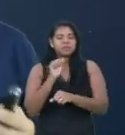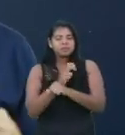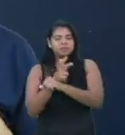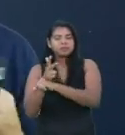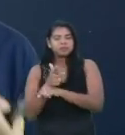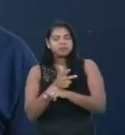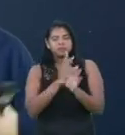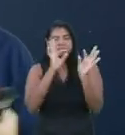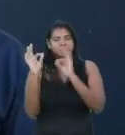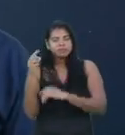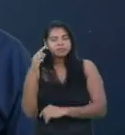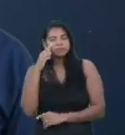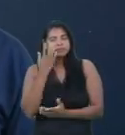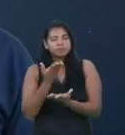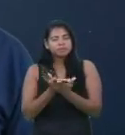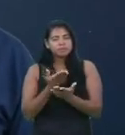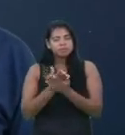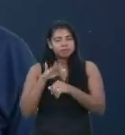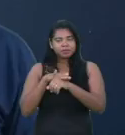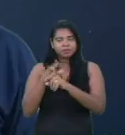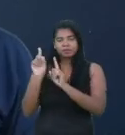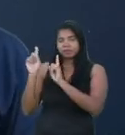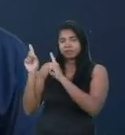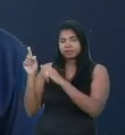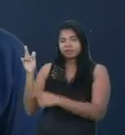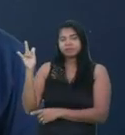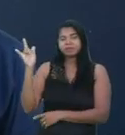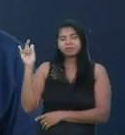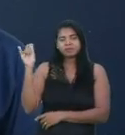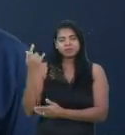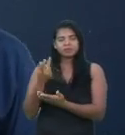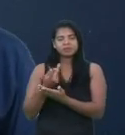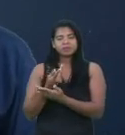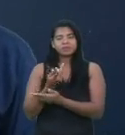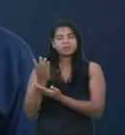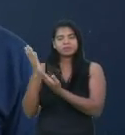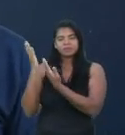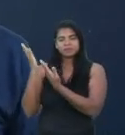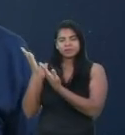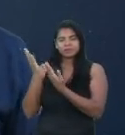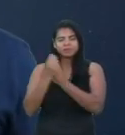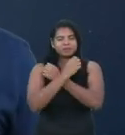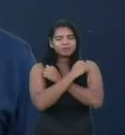novamente. E se você quiser falar comigo, vai lá no meu Instagram, Paulo Vieira Hipnose. Um